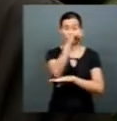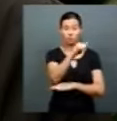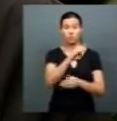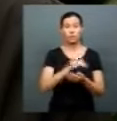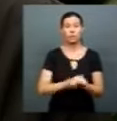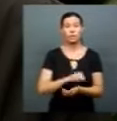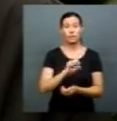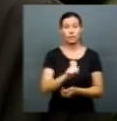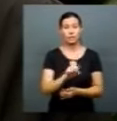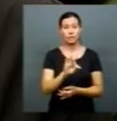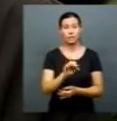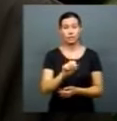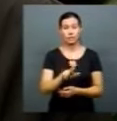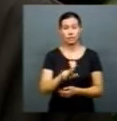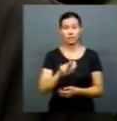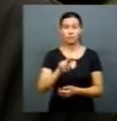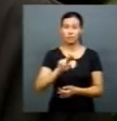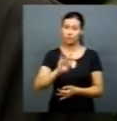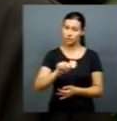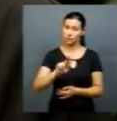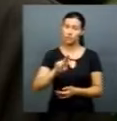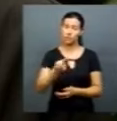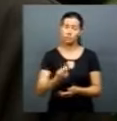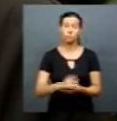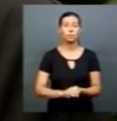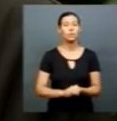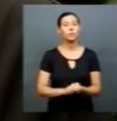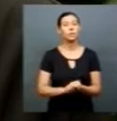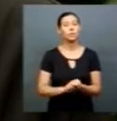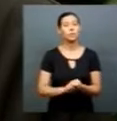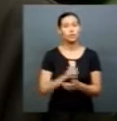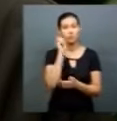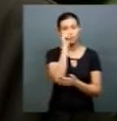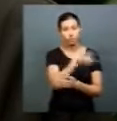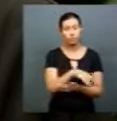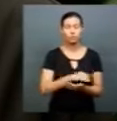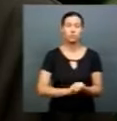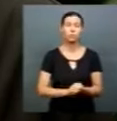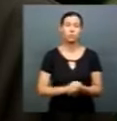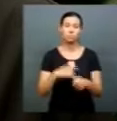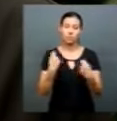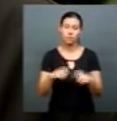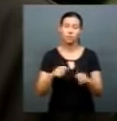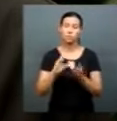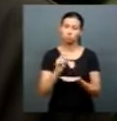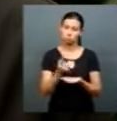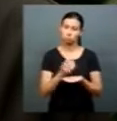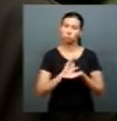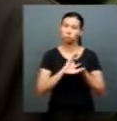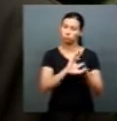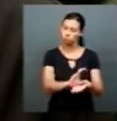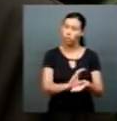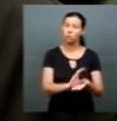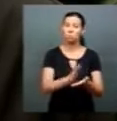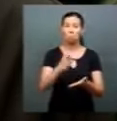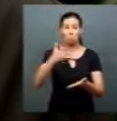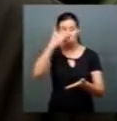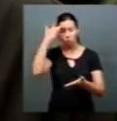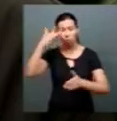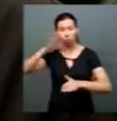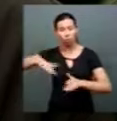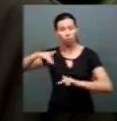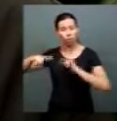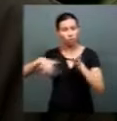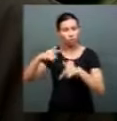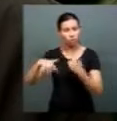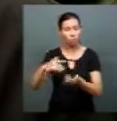que a fórmula para que isso dê certo é bastante extensa. Você tem que estar capitalizado, ter um grande material humano, você tem que ter um plano